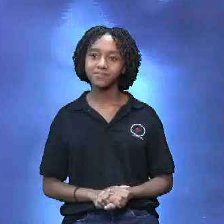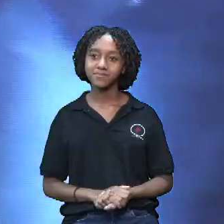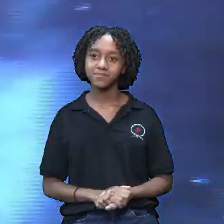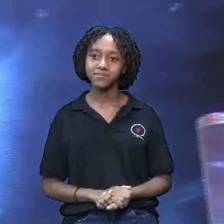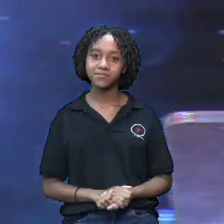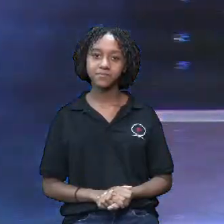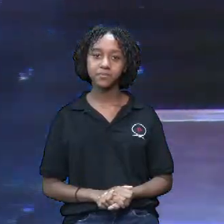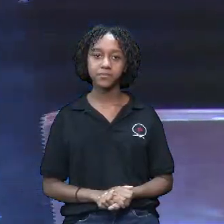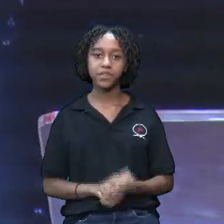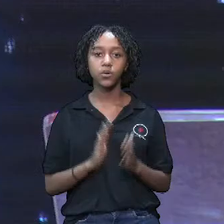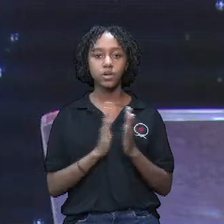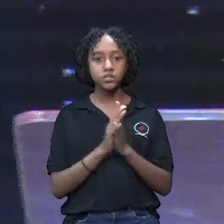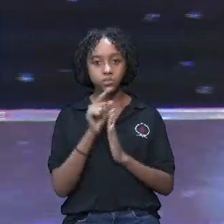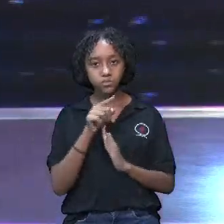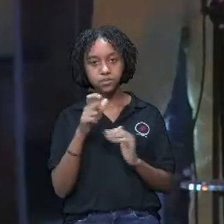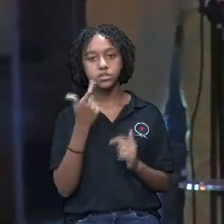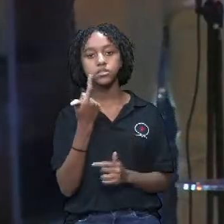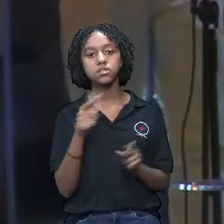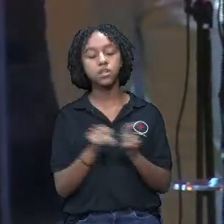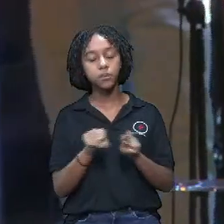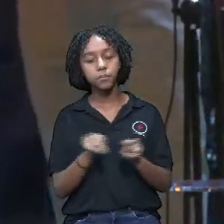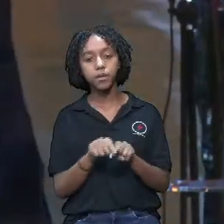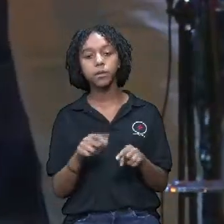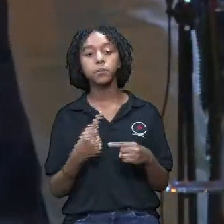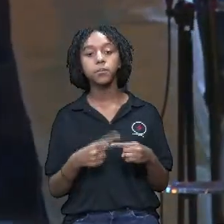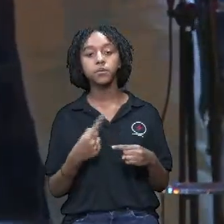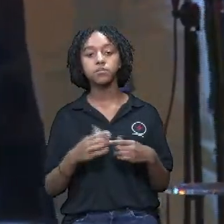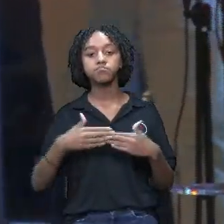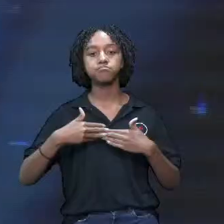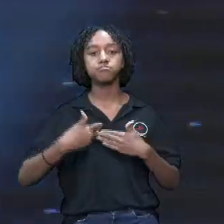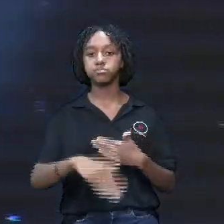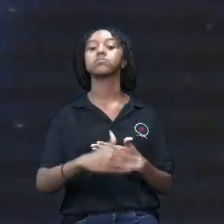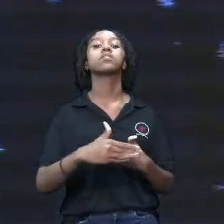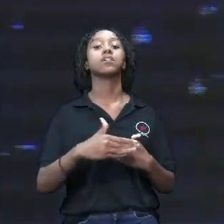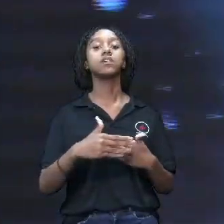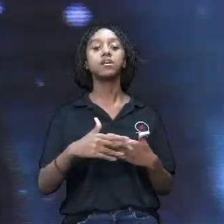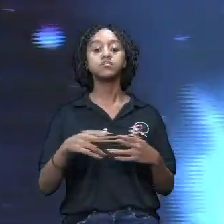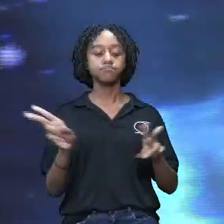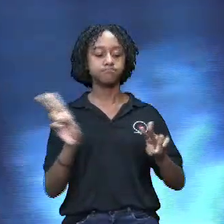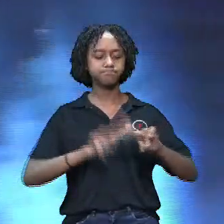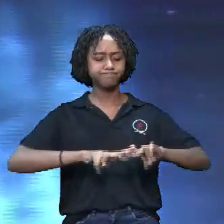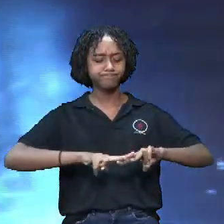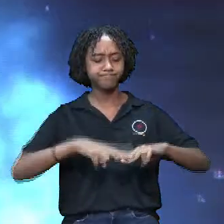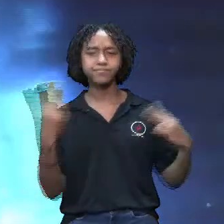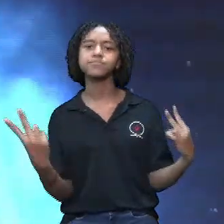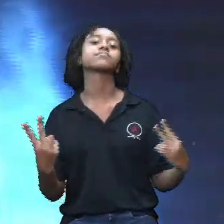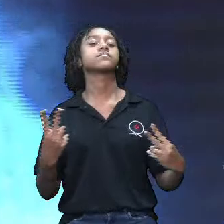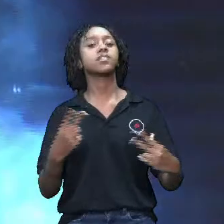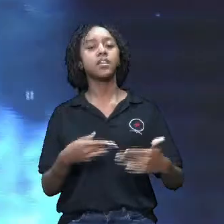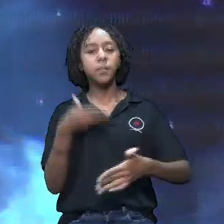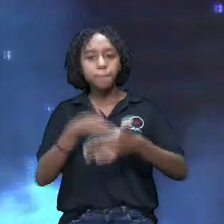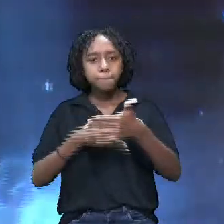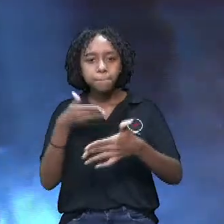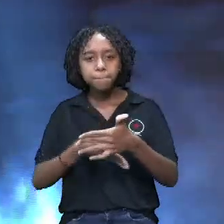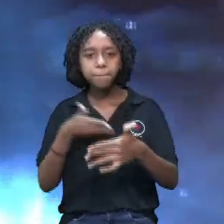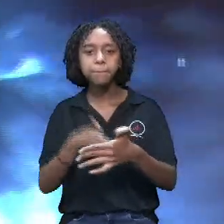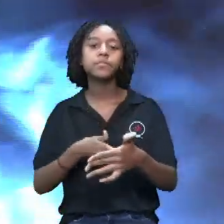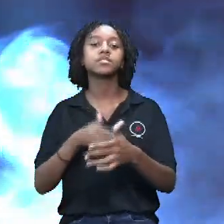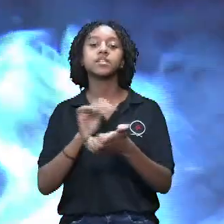vocês também. Que a partir de hoje, cadeias se quebrem. Que nada impeça de